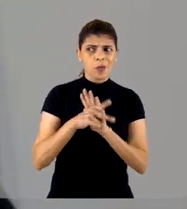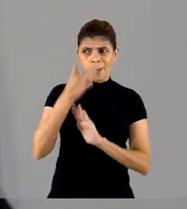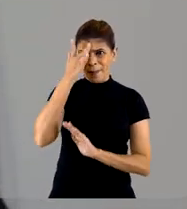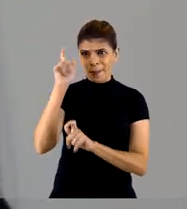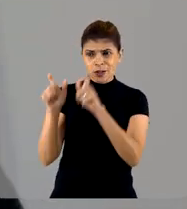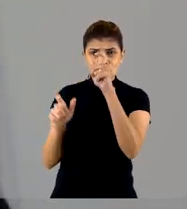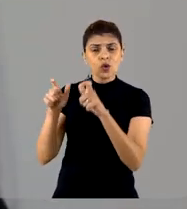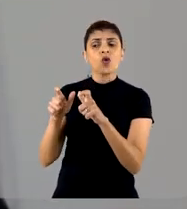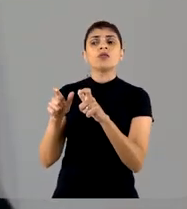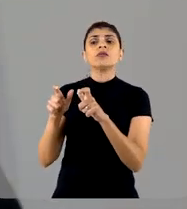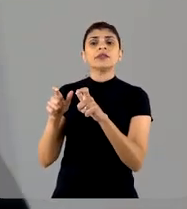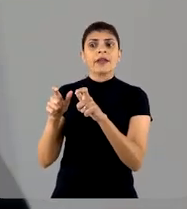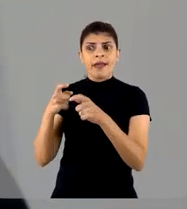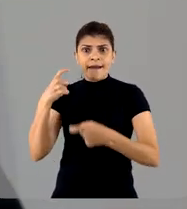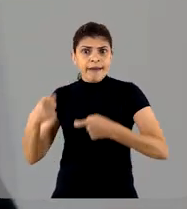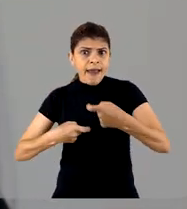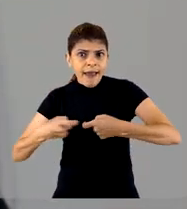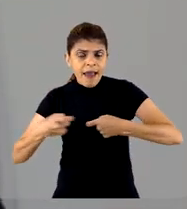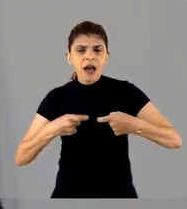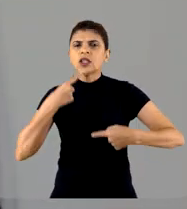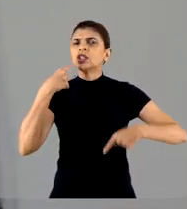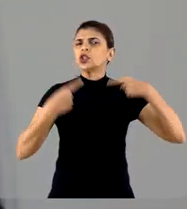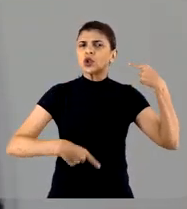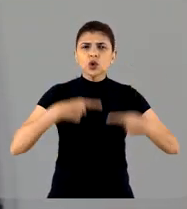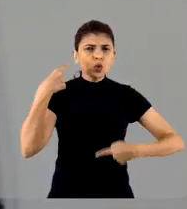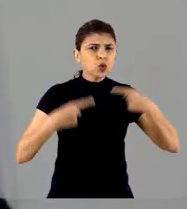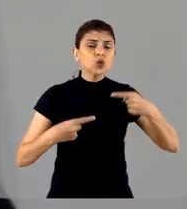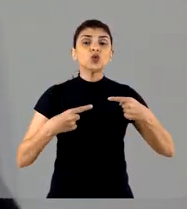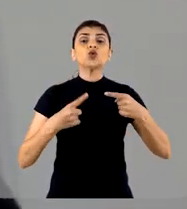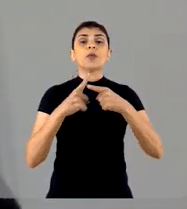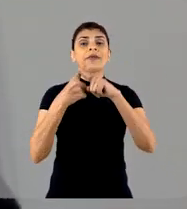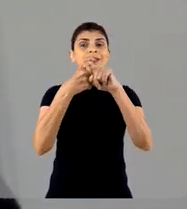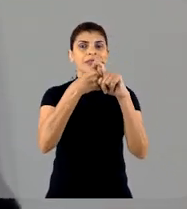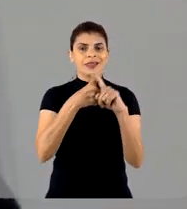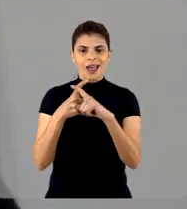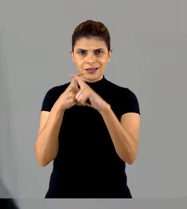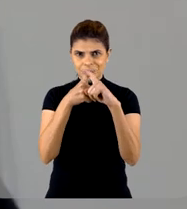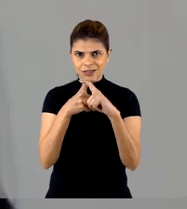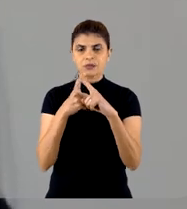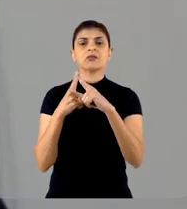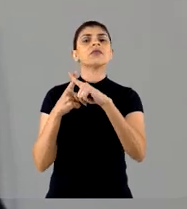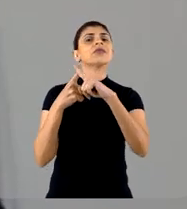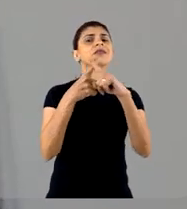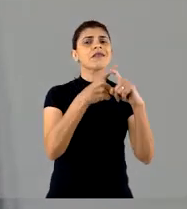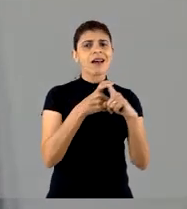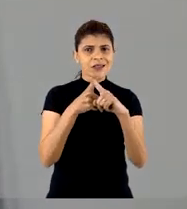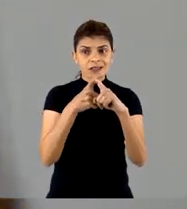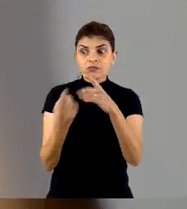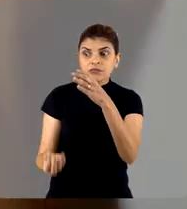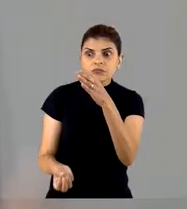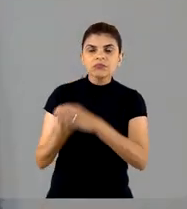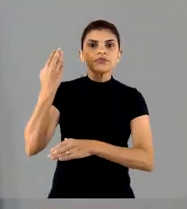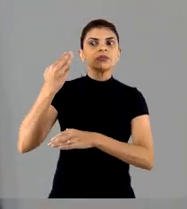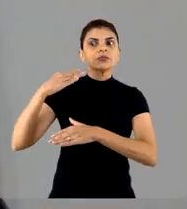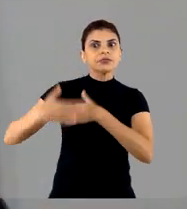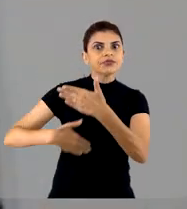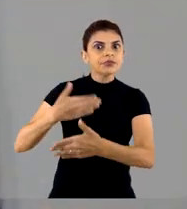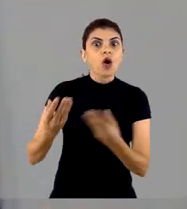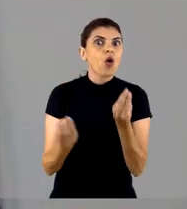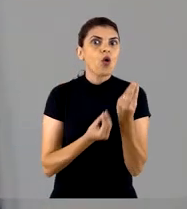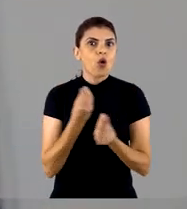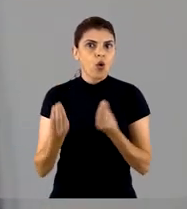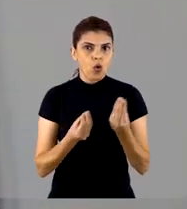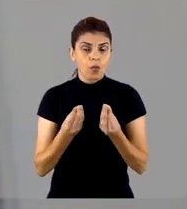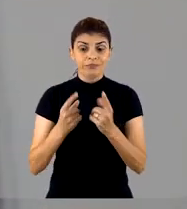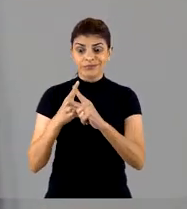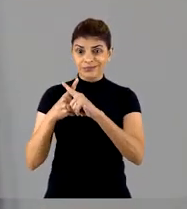vencedores da guerra, mas discutiram muito fortemente a ideia de como evitar que o nazismo ressurgisse,